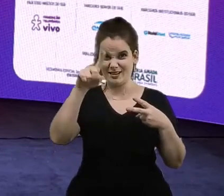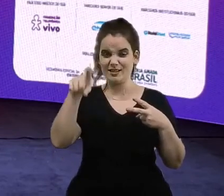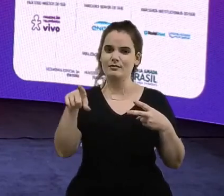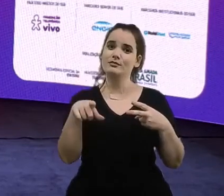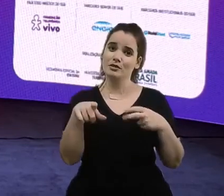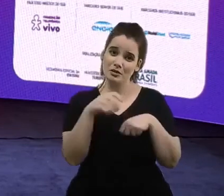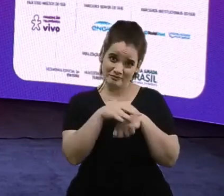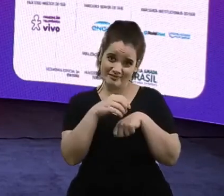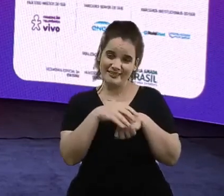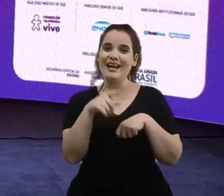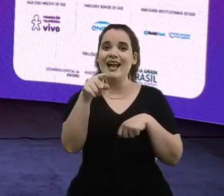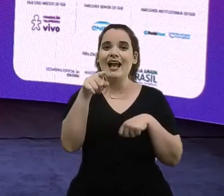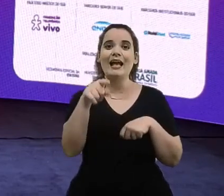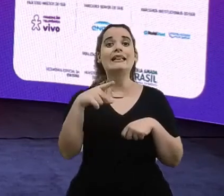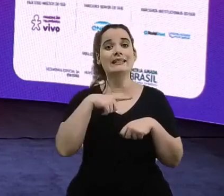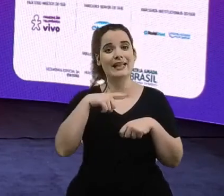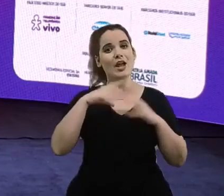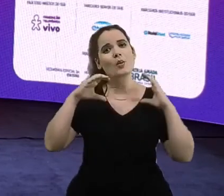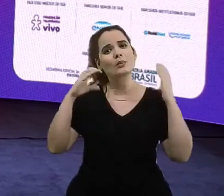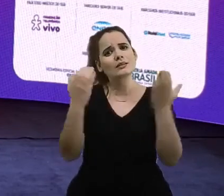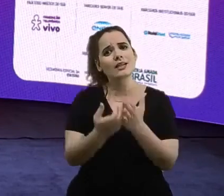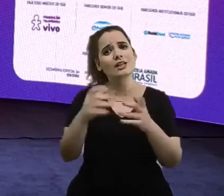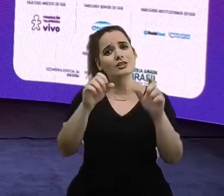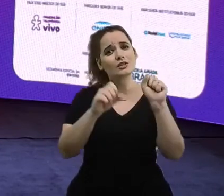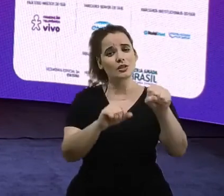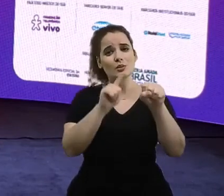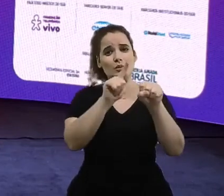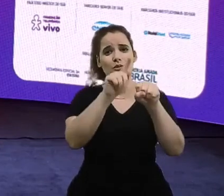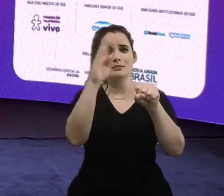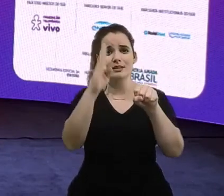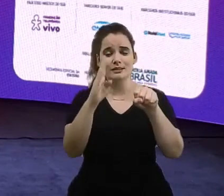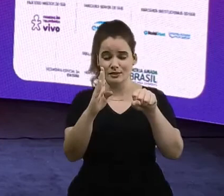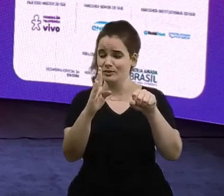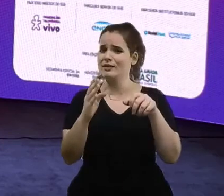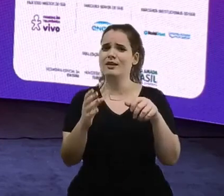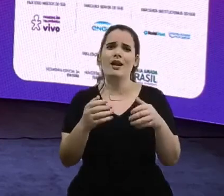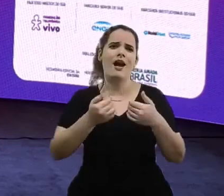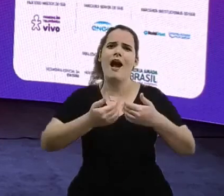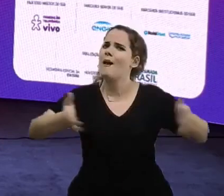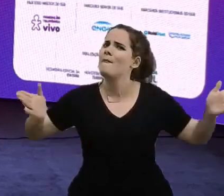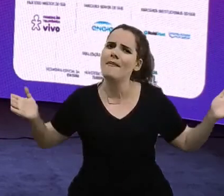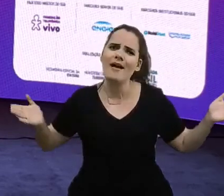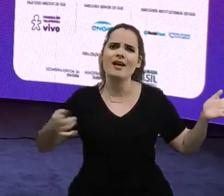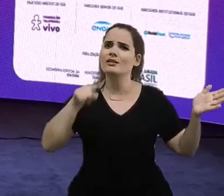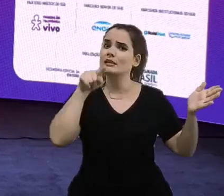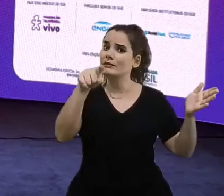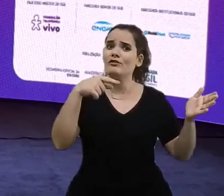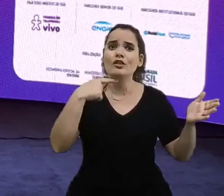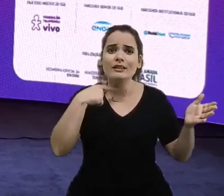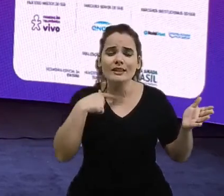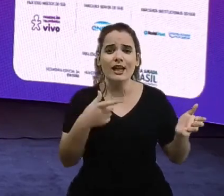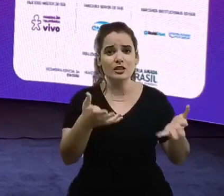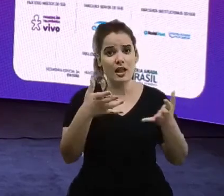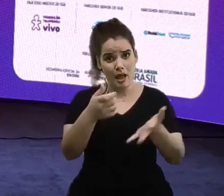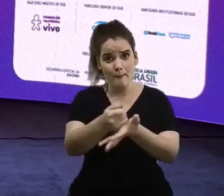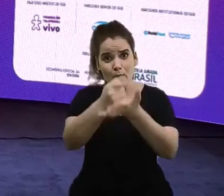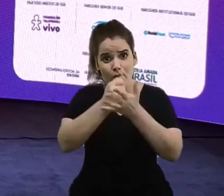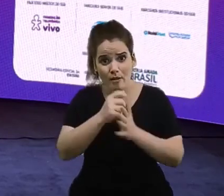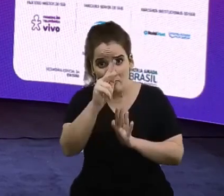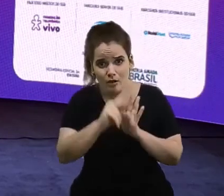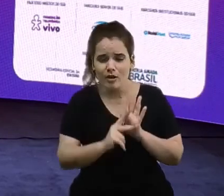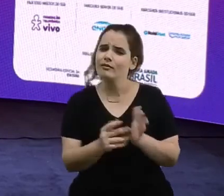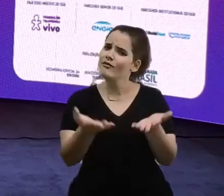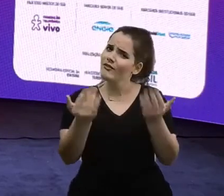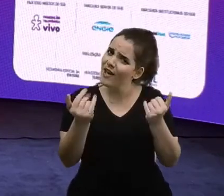Good Brasil de braços abertos para muitos cientistas de dados que queiram apoiar projetos, né? A gente fez um programa